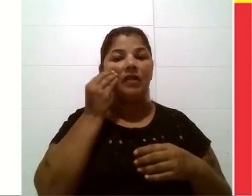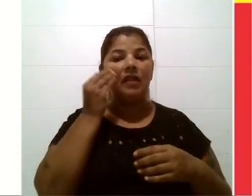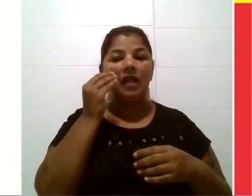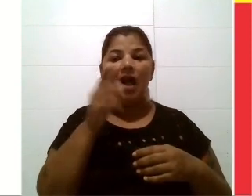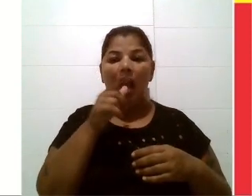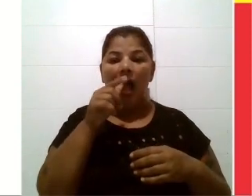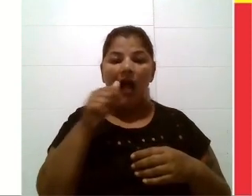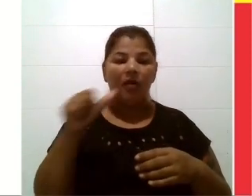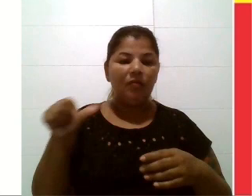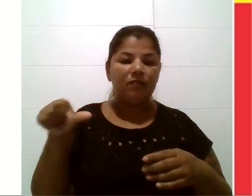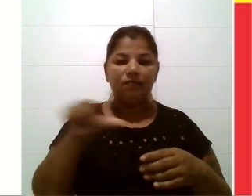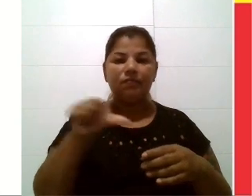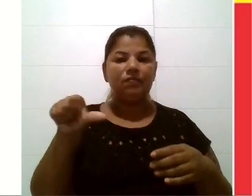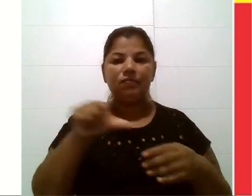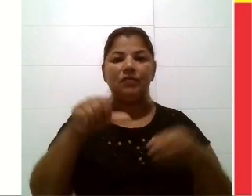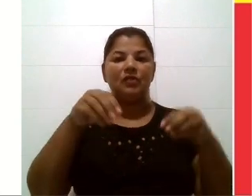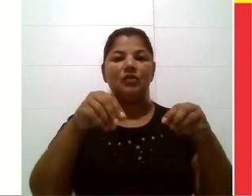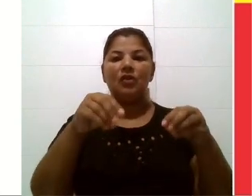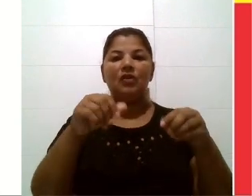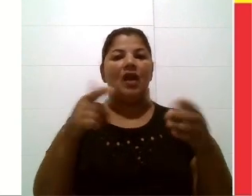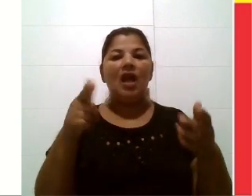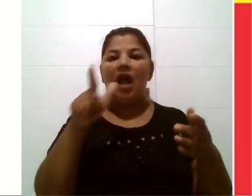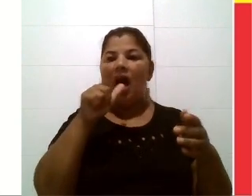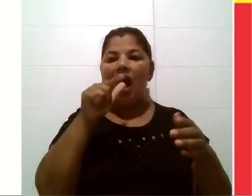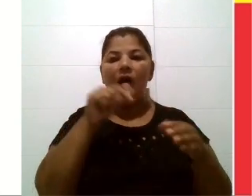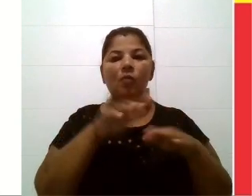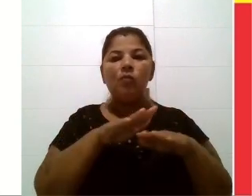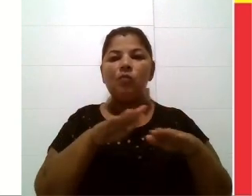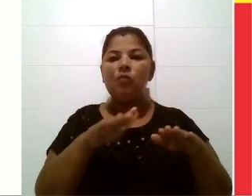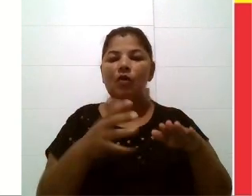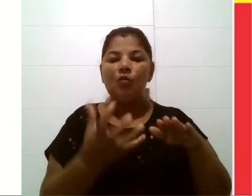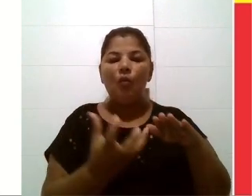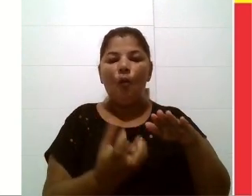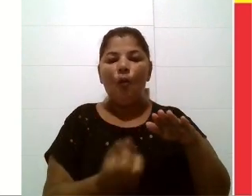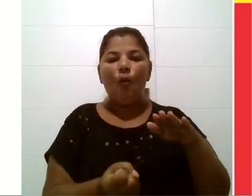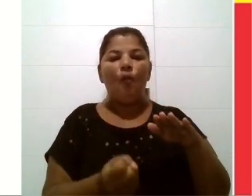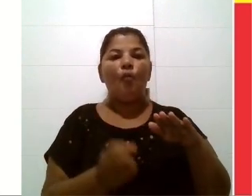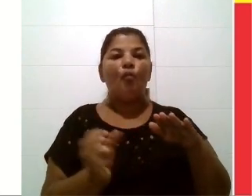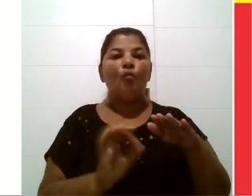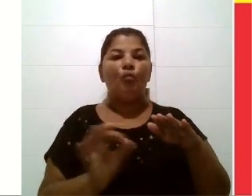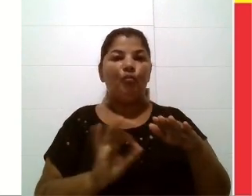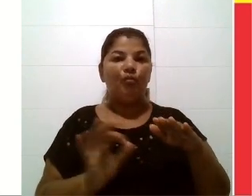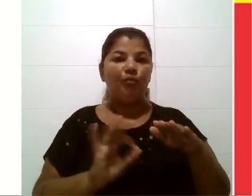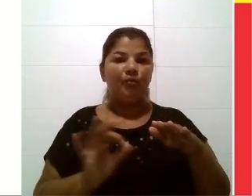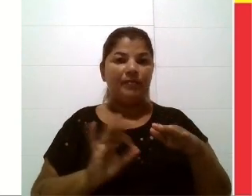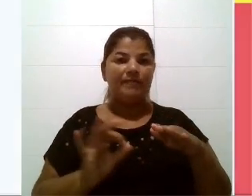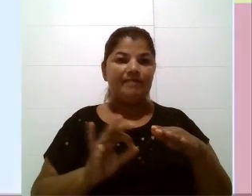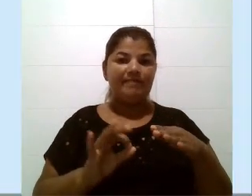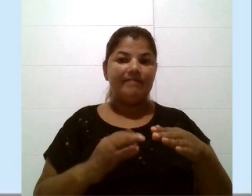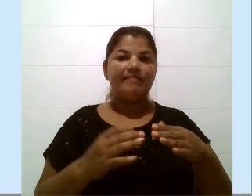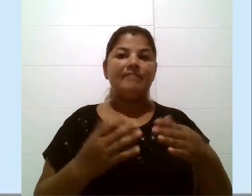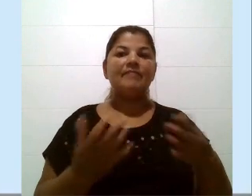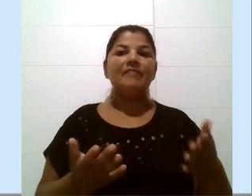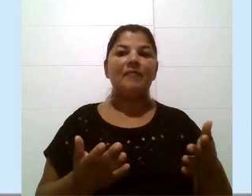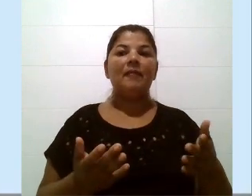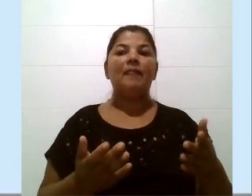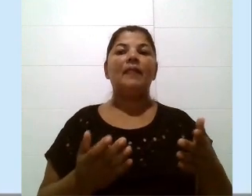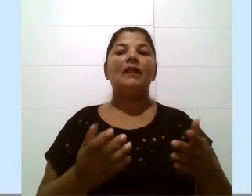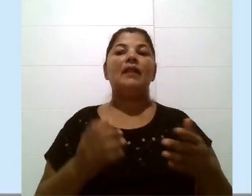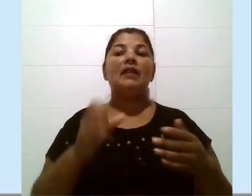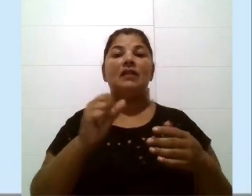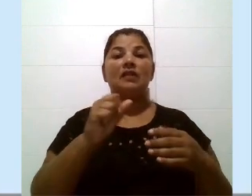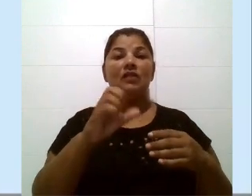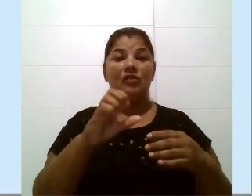água no solo e a água ela não está sendo absorvida com rapidez. Olha para mim, gente. O solo, quando